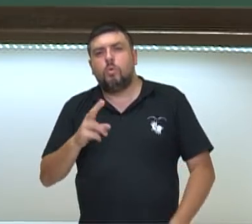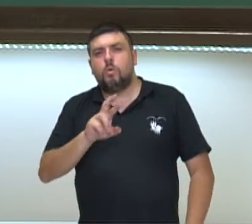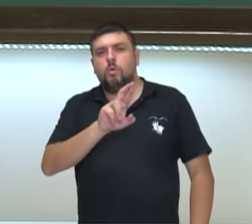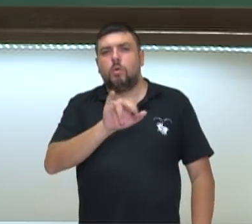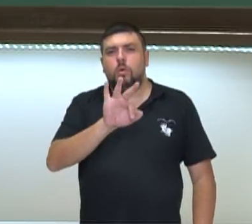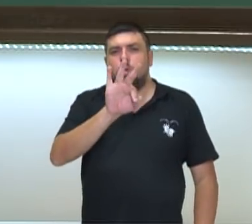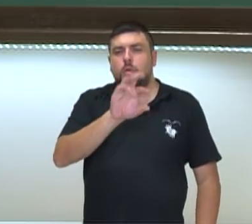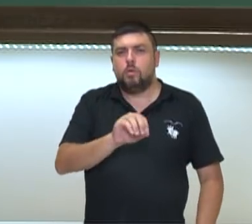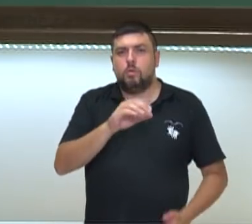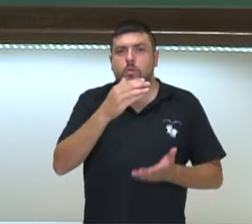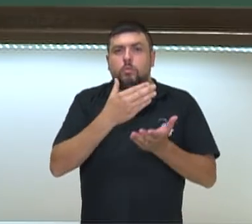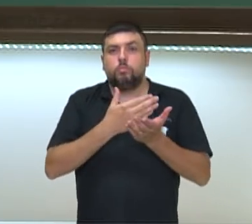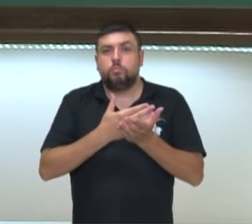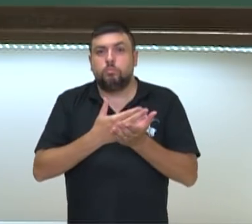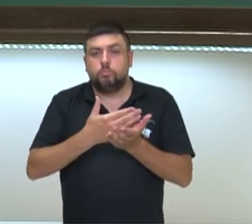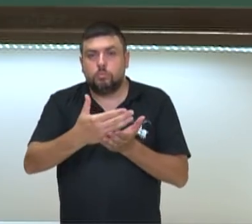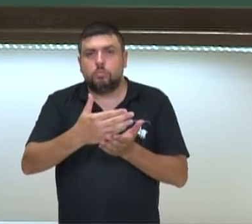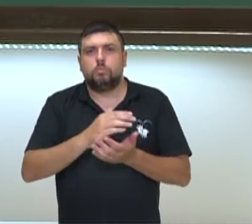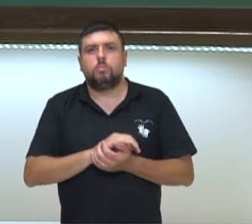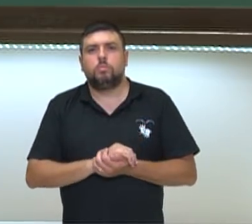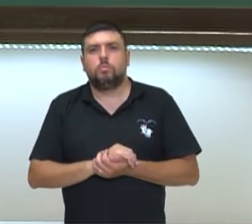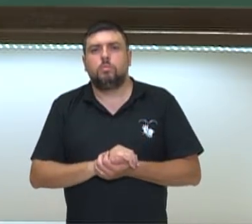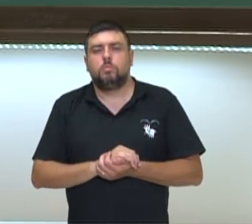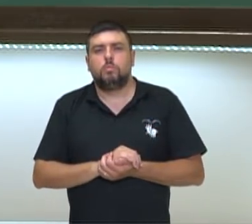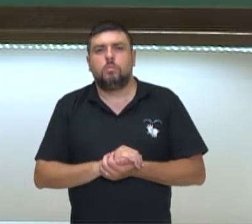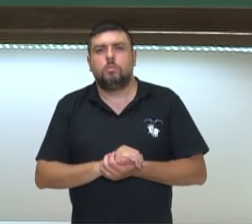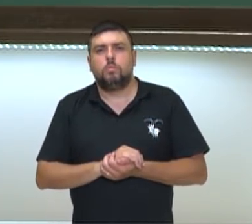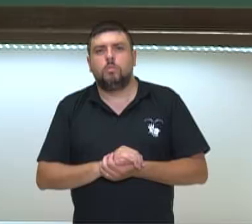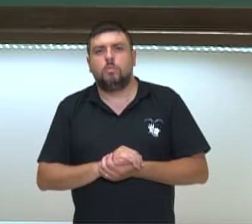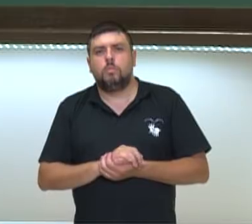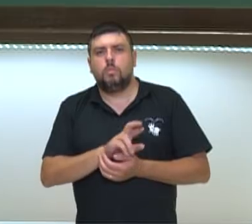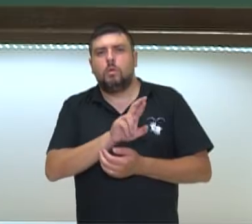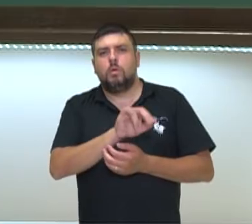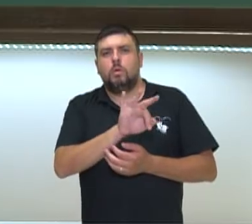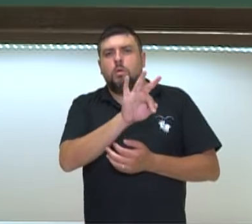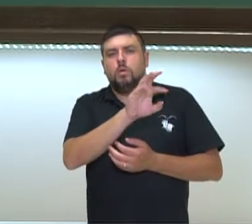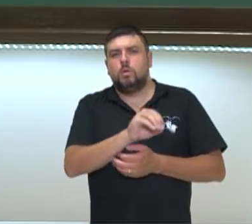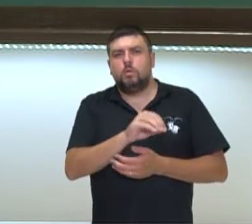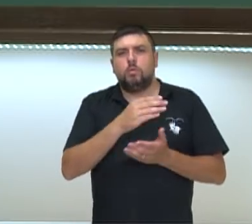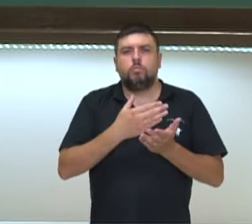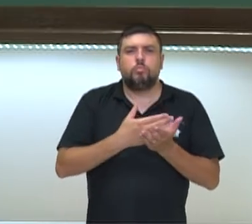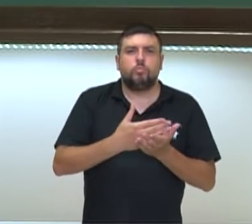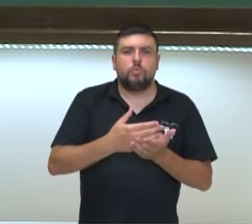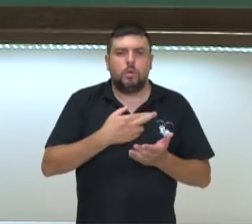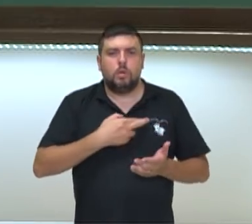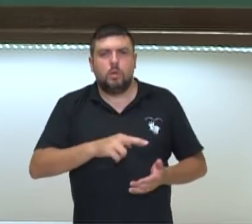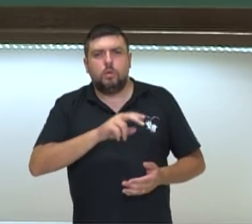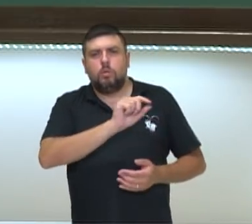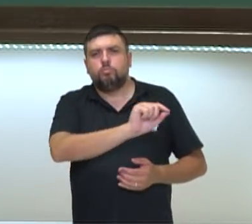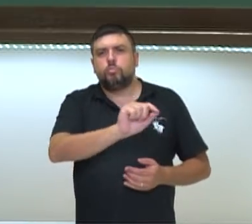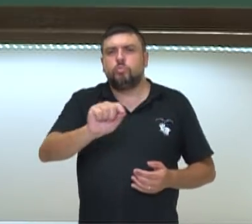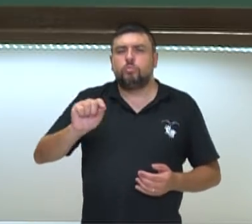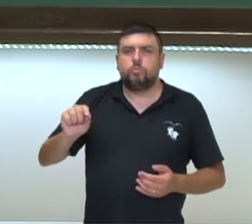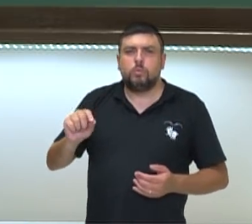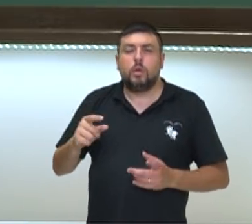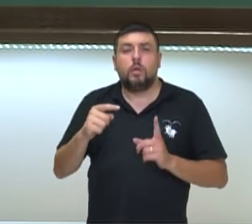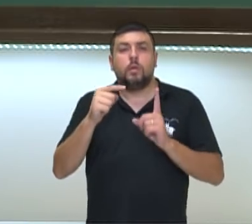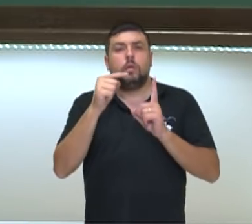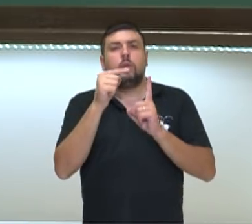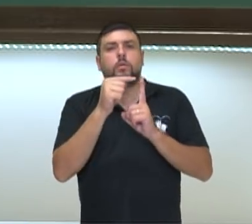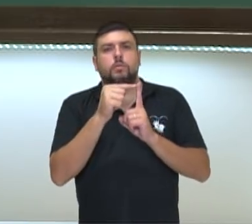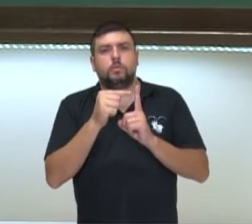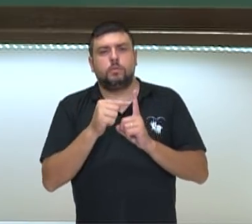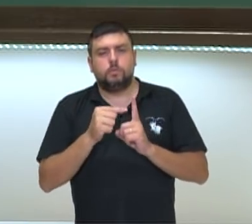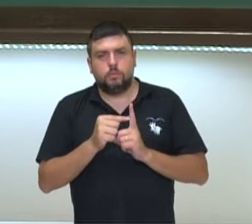quando alguém é iniciado numa religião. O que muda de um rito de iniciação de uma religião para outra? Os tipos de rituais. Os